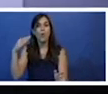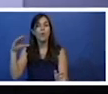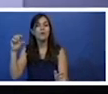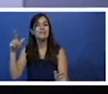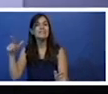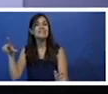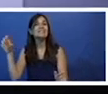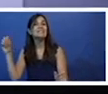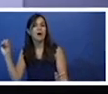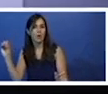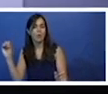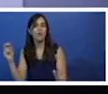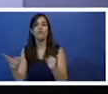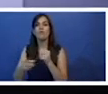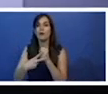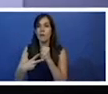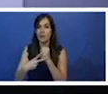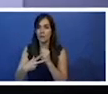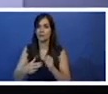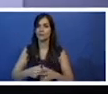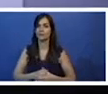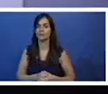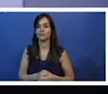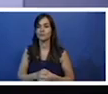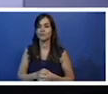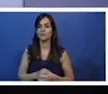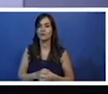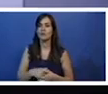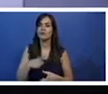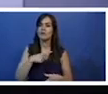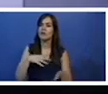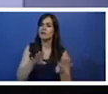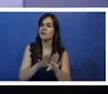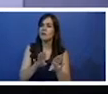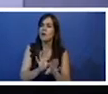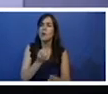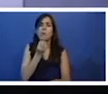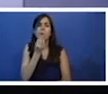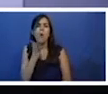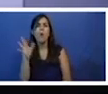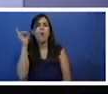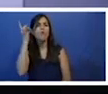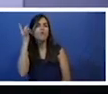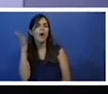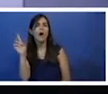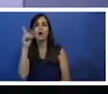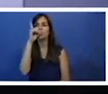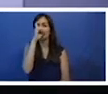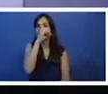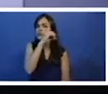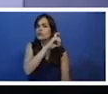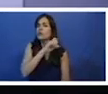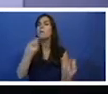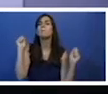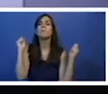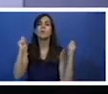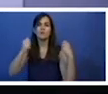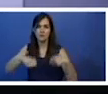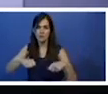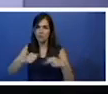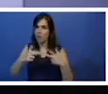Também precedido de adjetivos como bom, fácil, difícil,